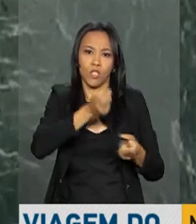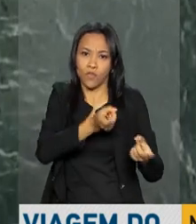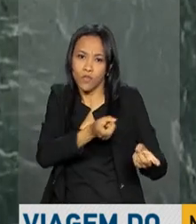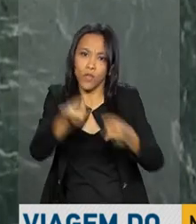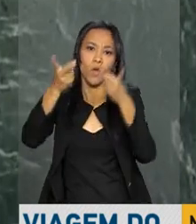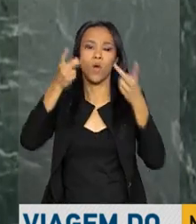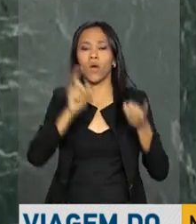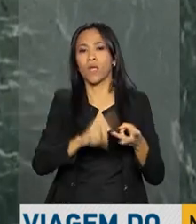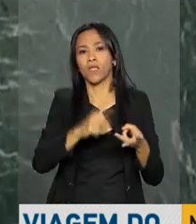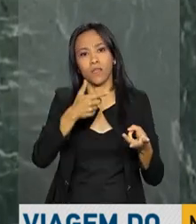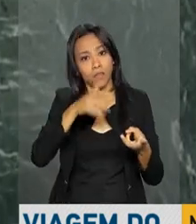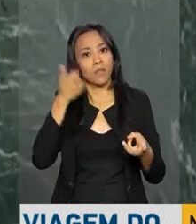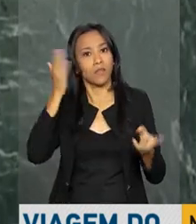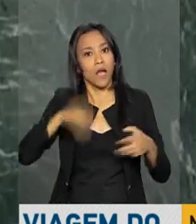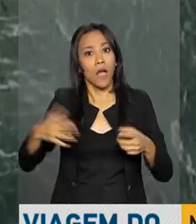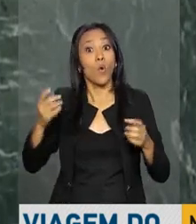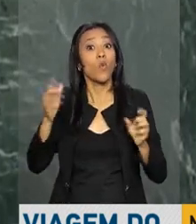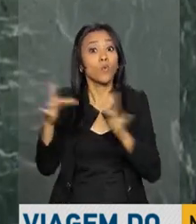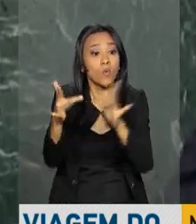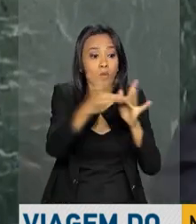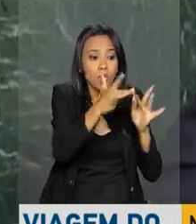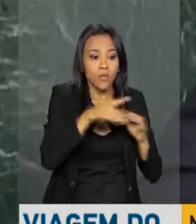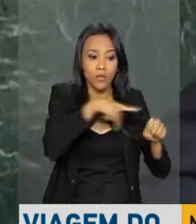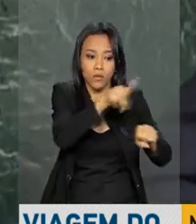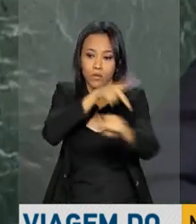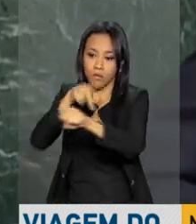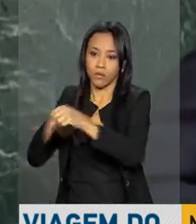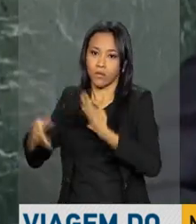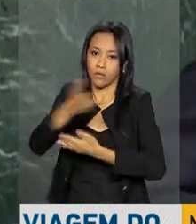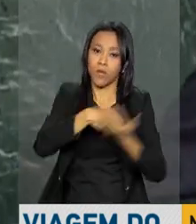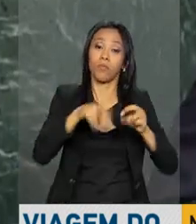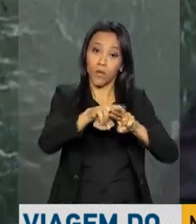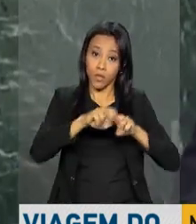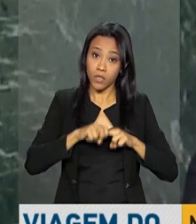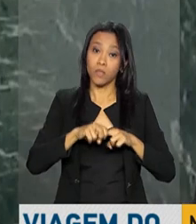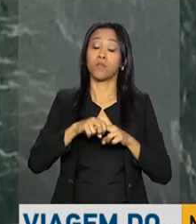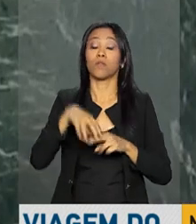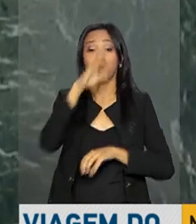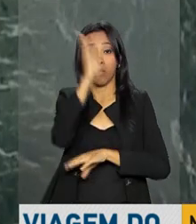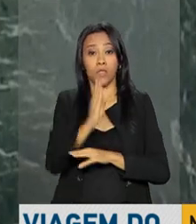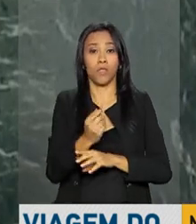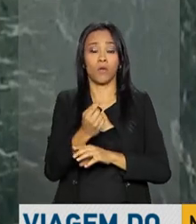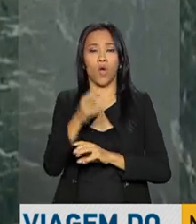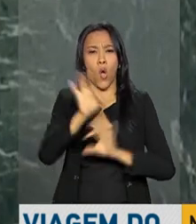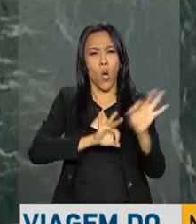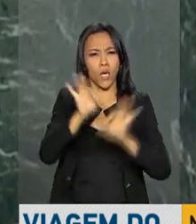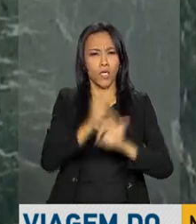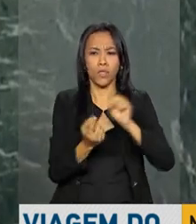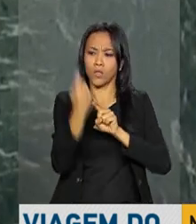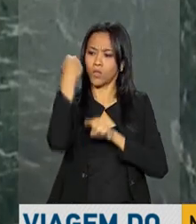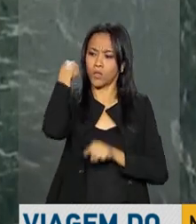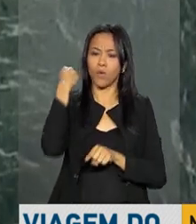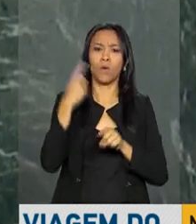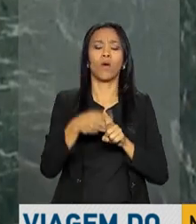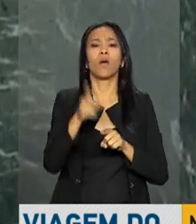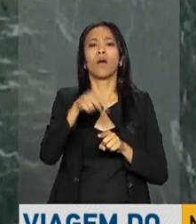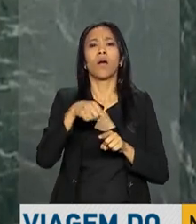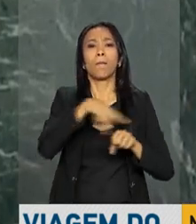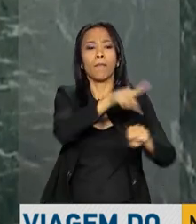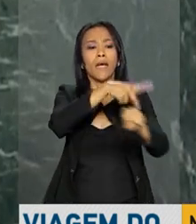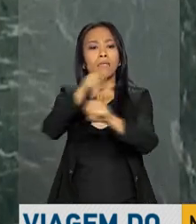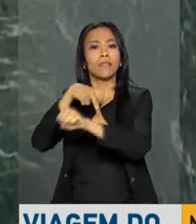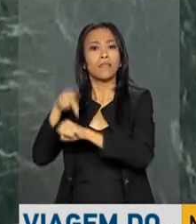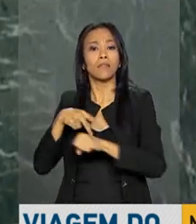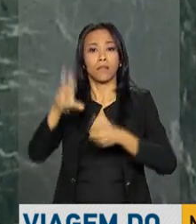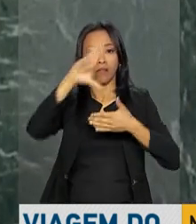ativos. Foi nesse espírito que o Brasil organizou, em novembro último, reunião ministerial de países da América do